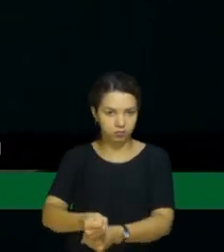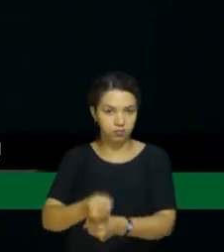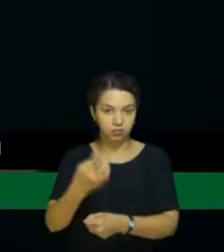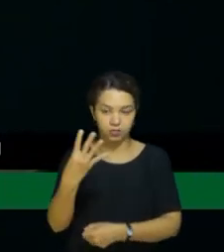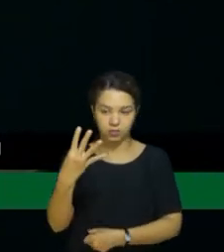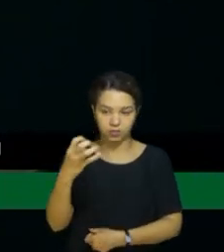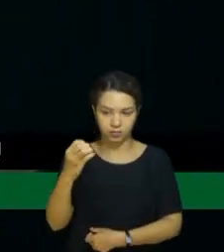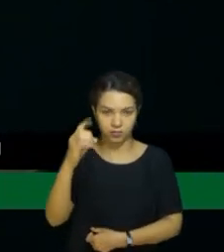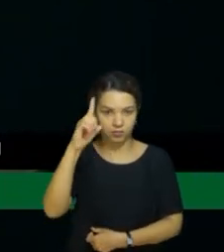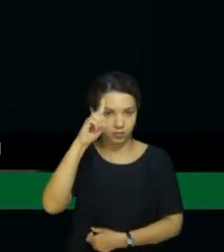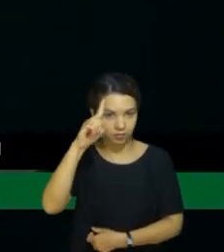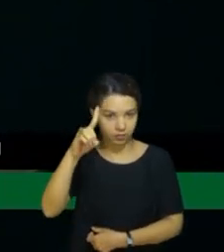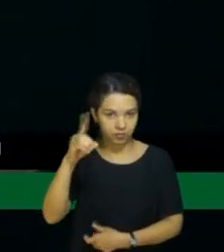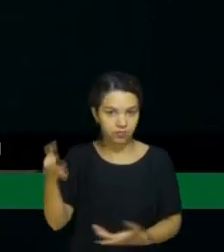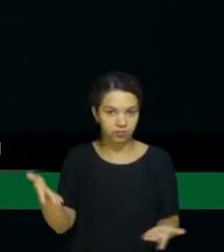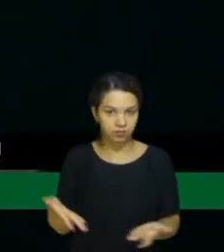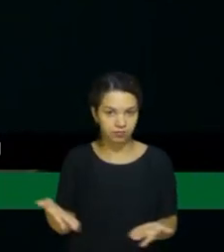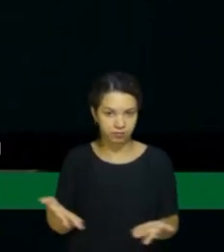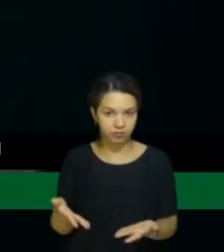dias